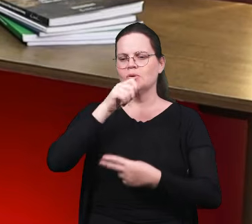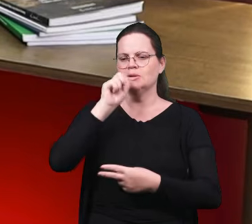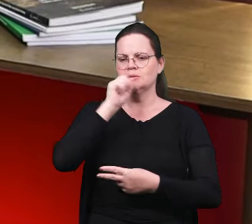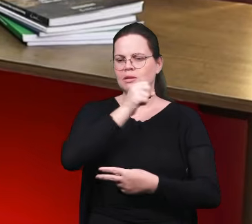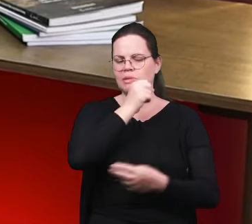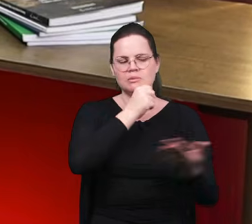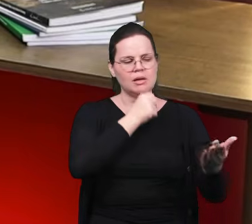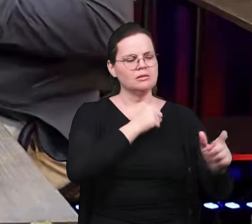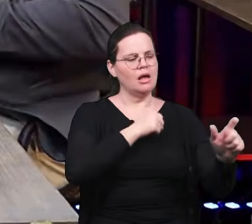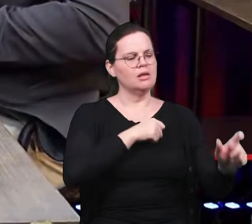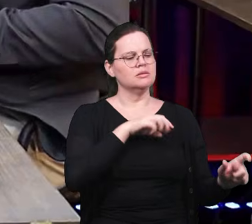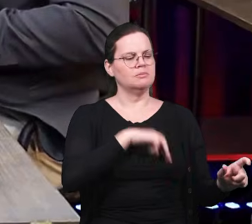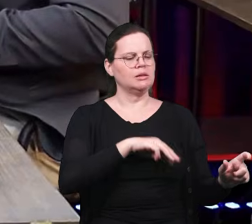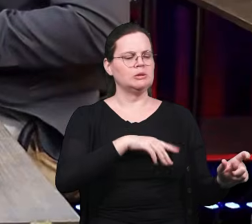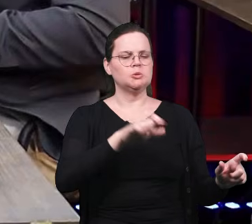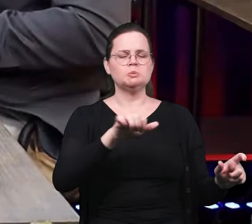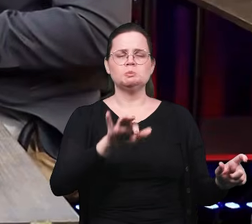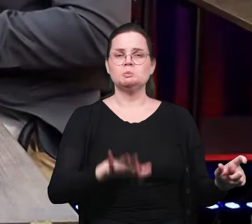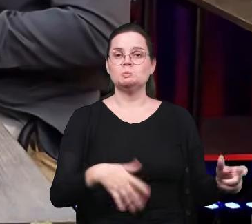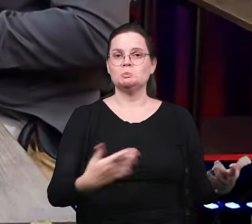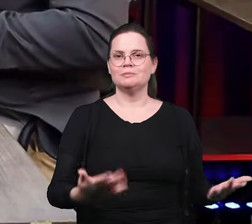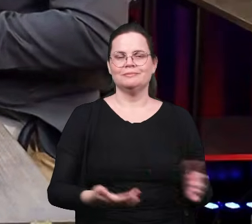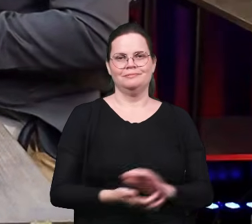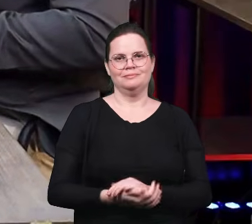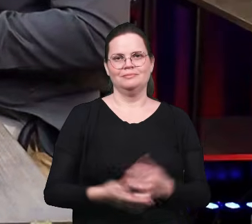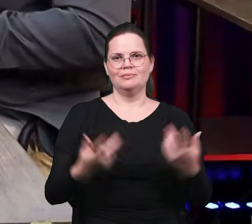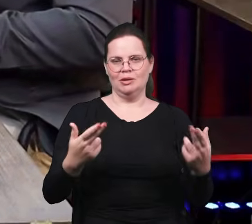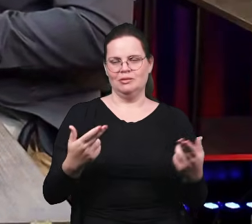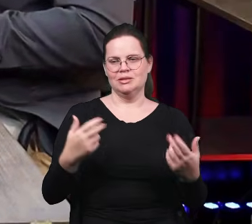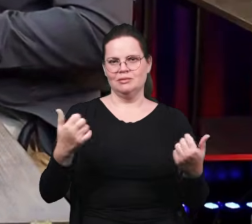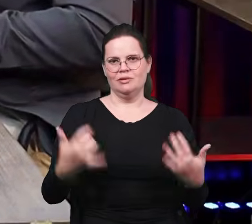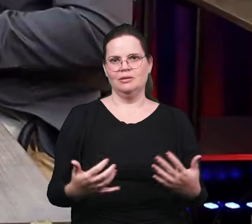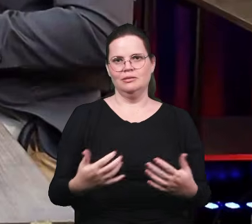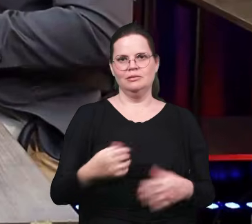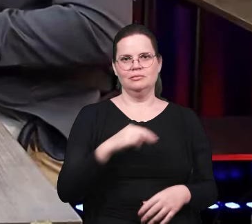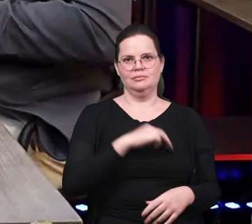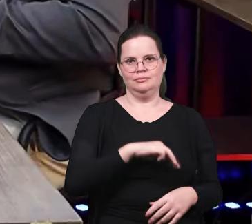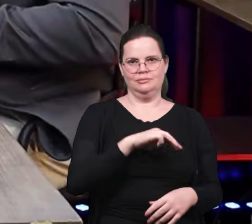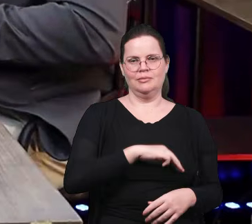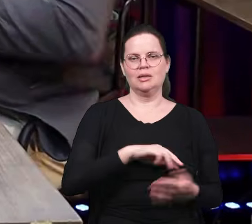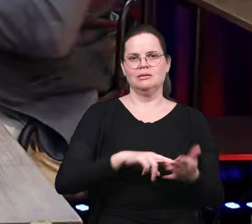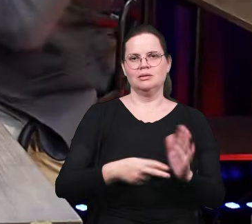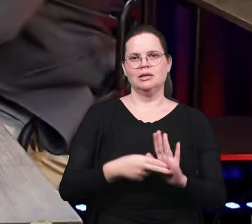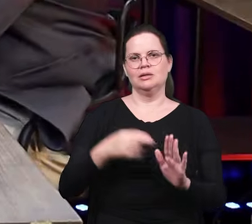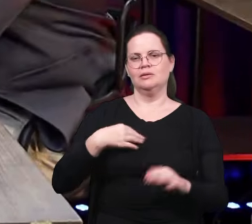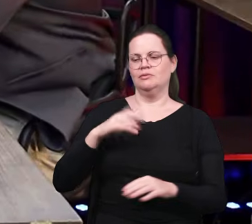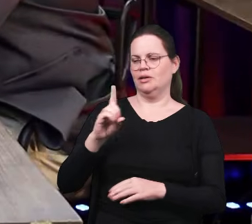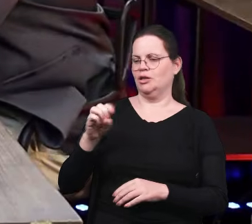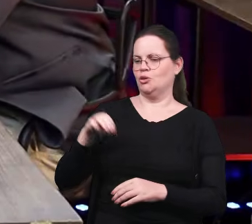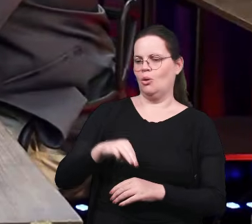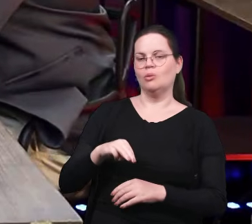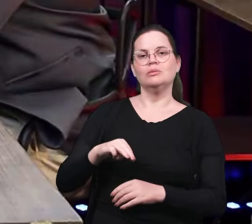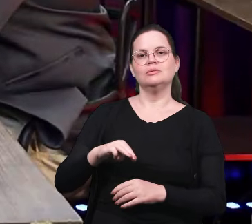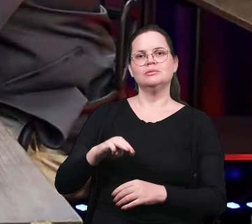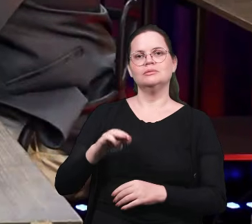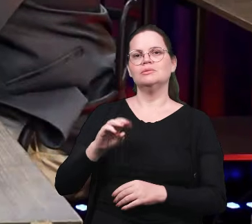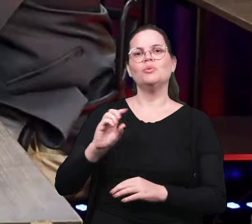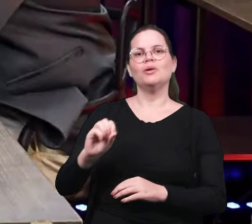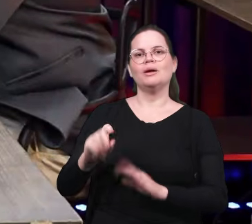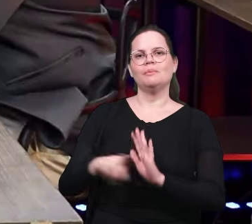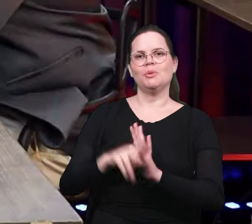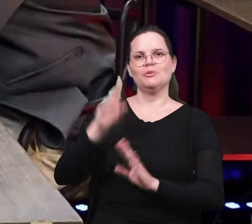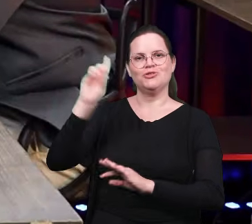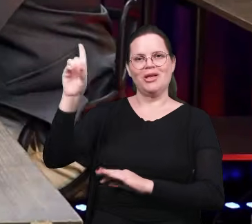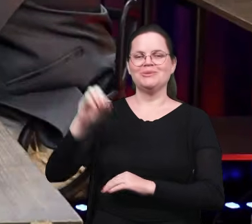Mateus? Né? Sim. É como você disse, o significado do nome de Mateus é dom de Deus, né? Um nome muito bonito, né? E